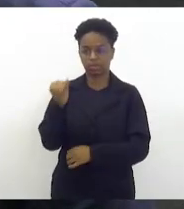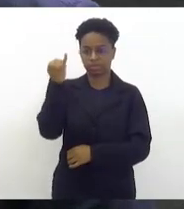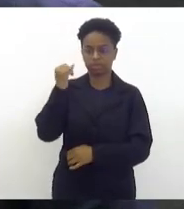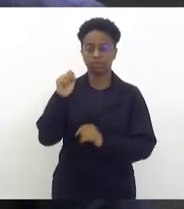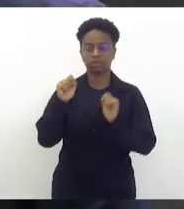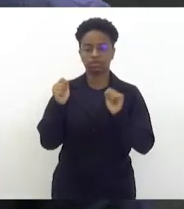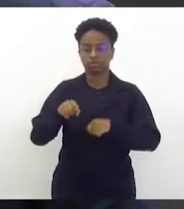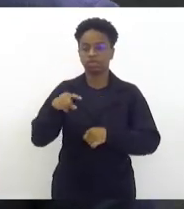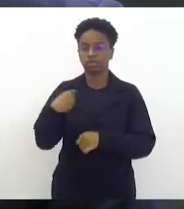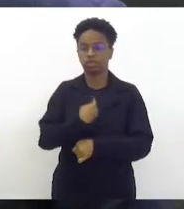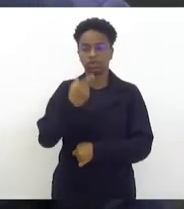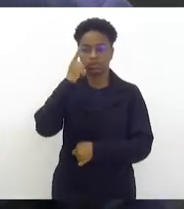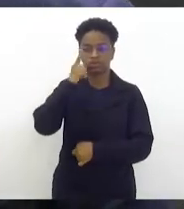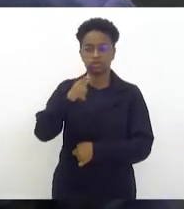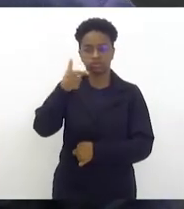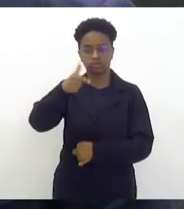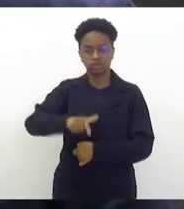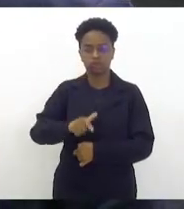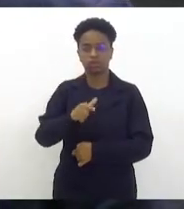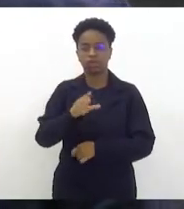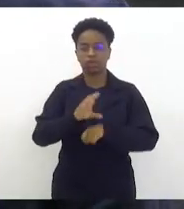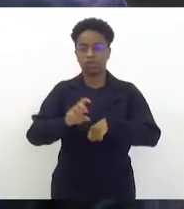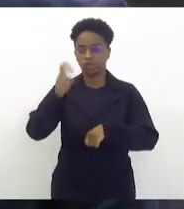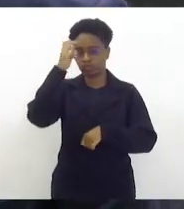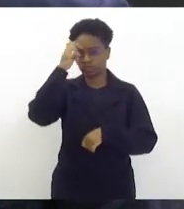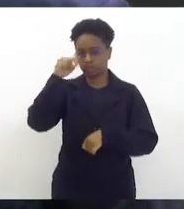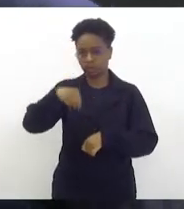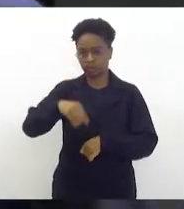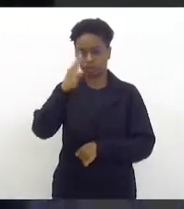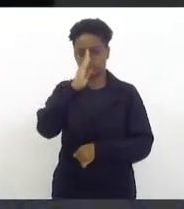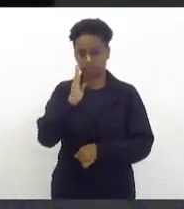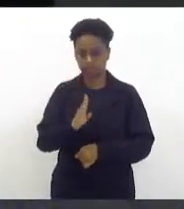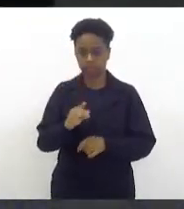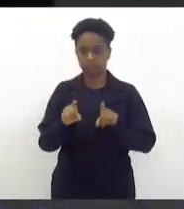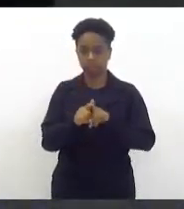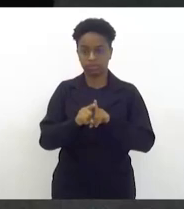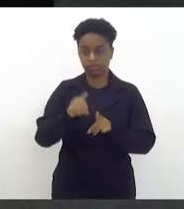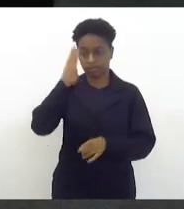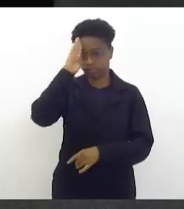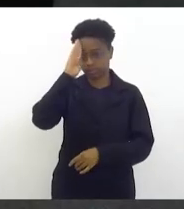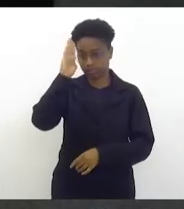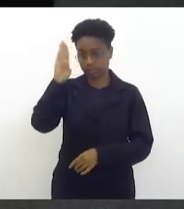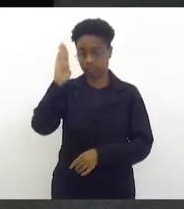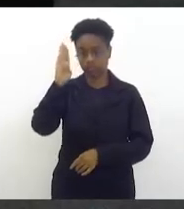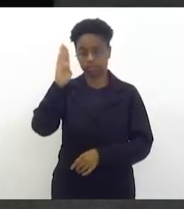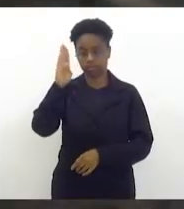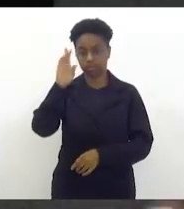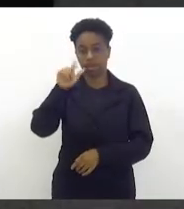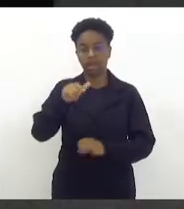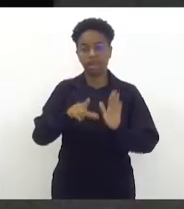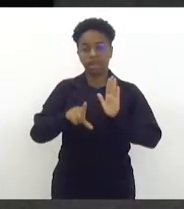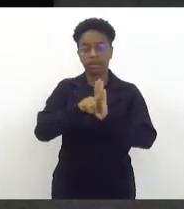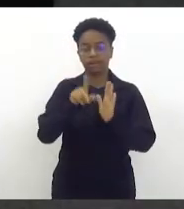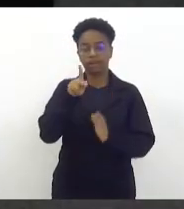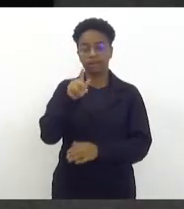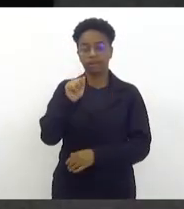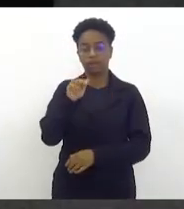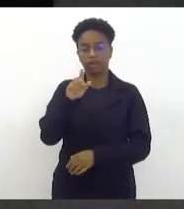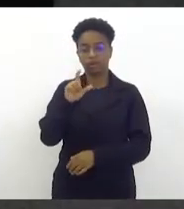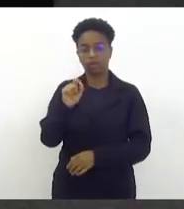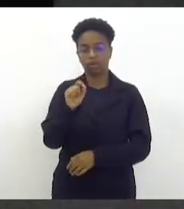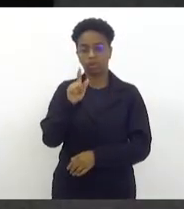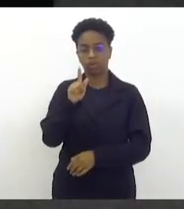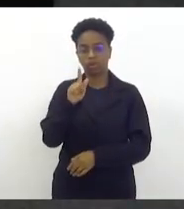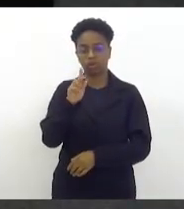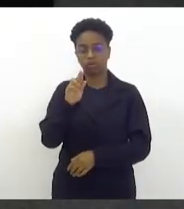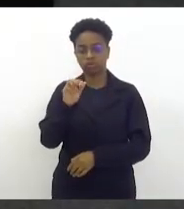resgatar cultura no nosso país. O principal é a Lei Paulo Gustavo, que